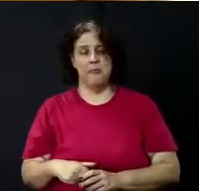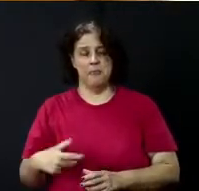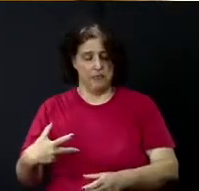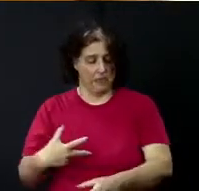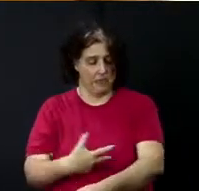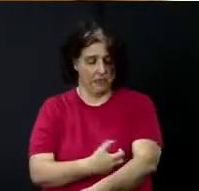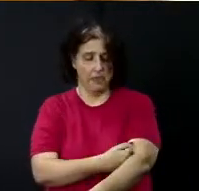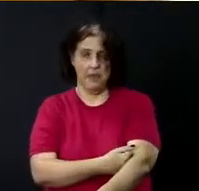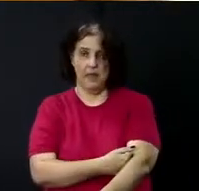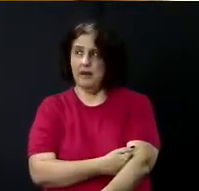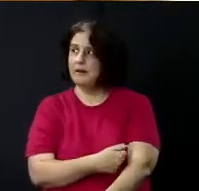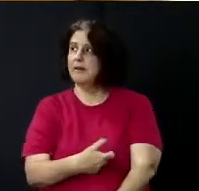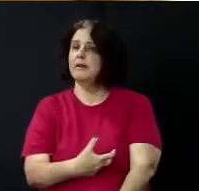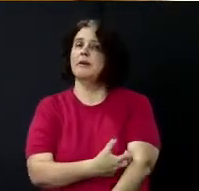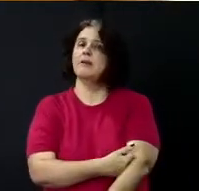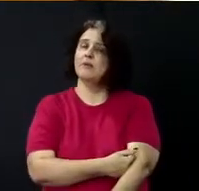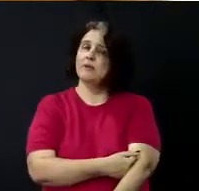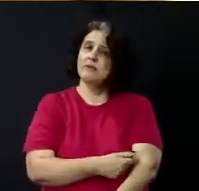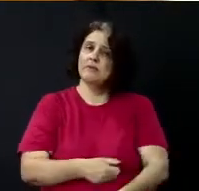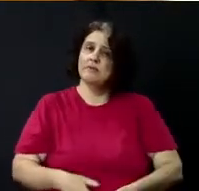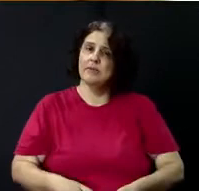Então há situações, sim,